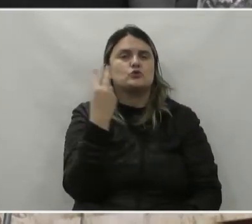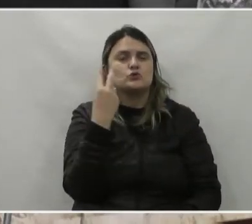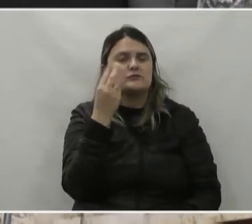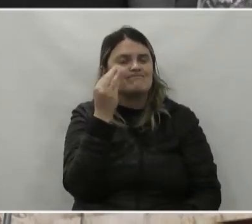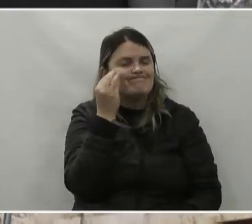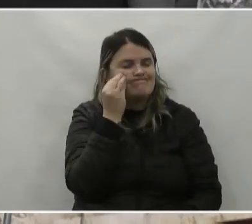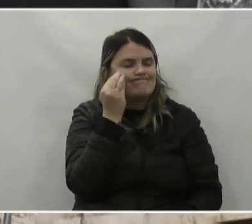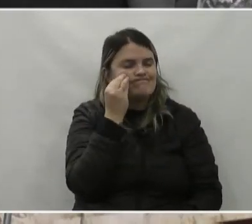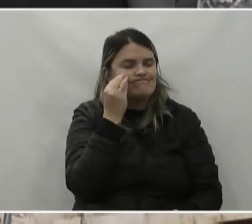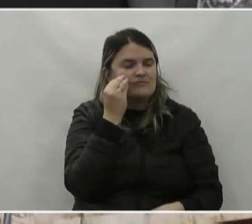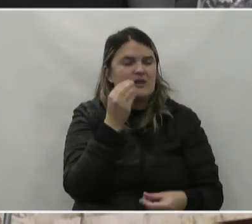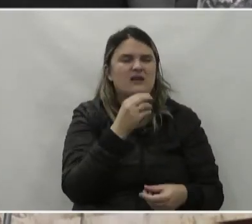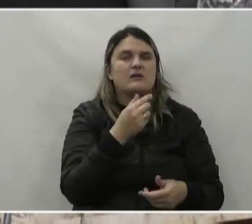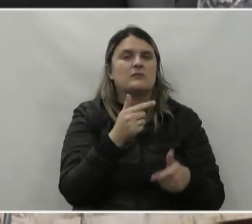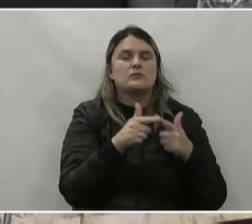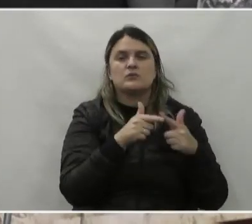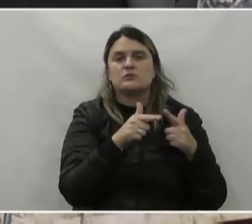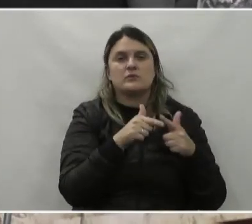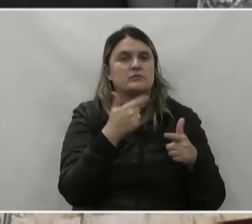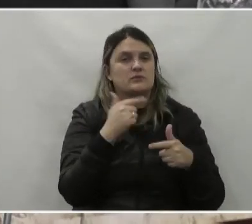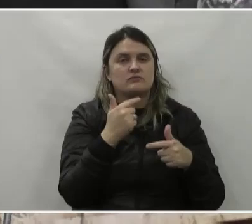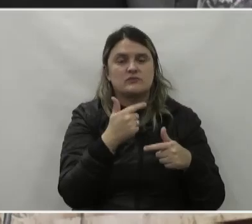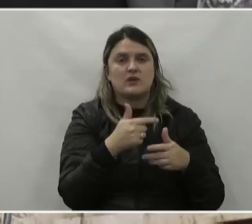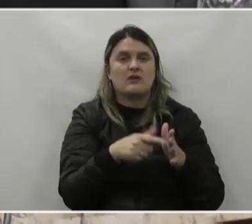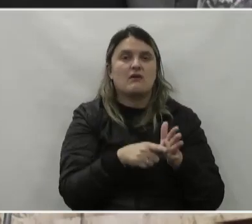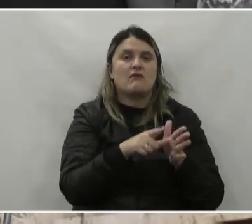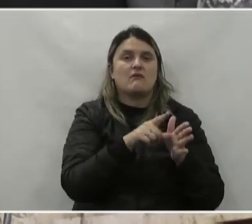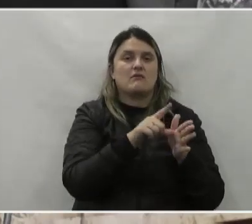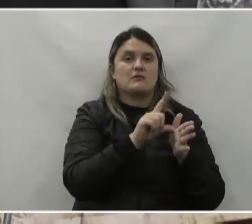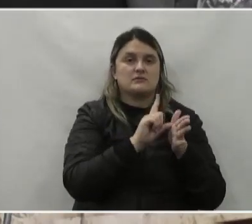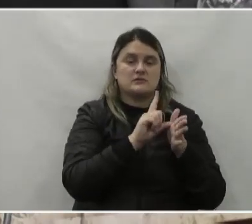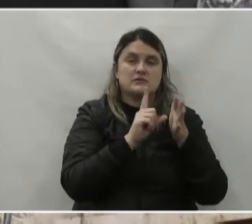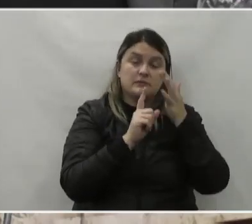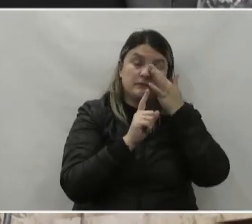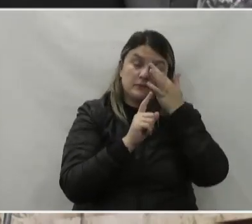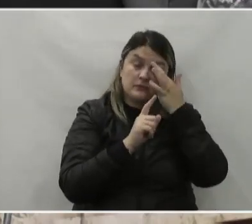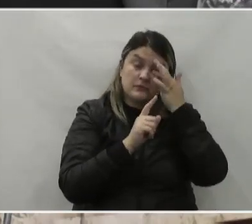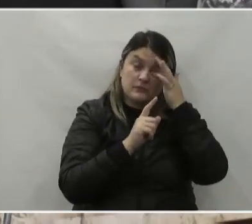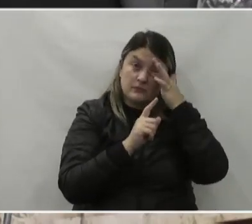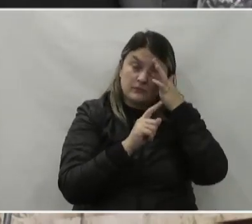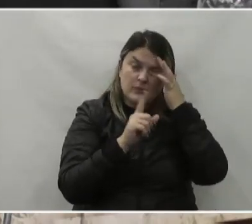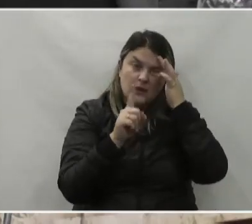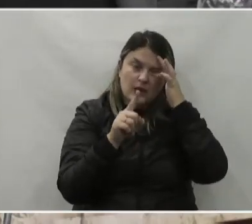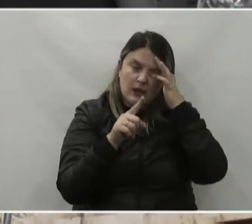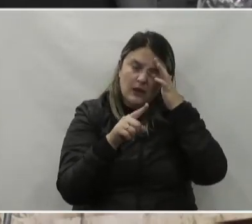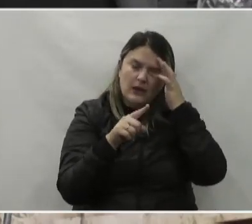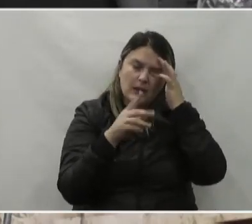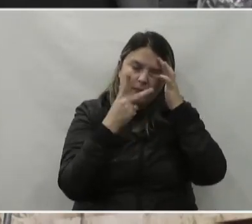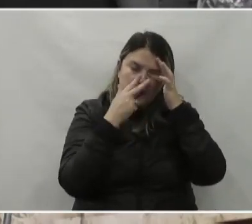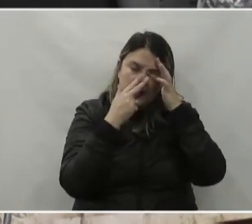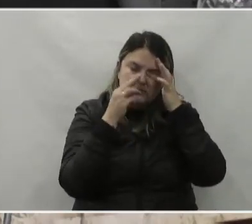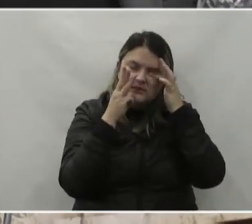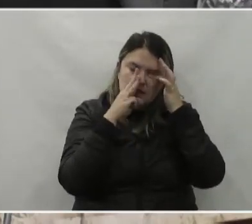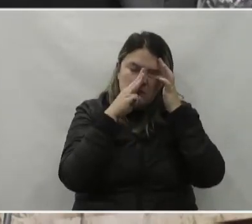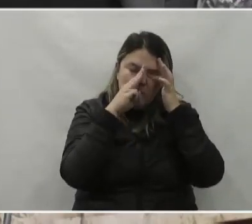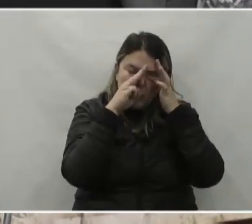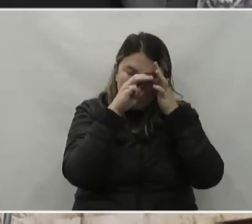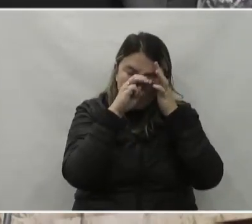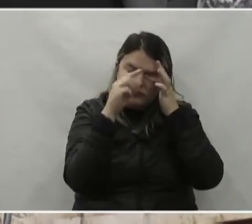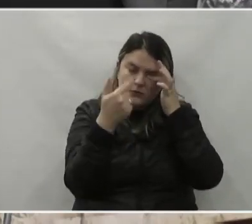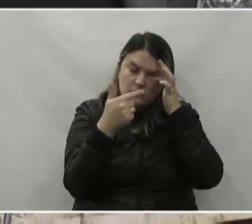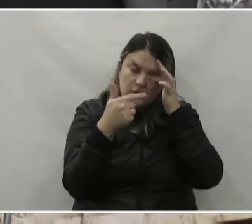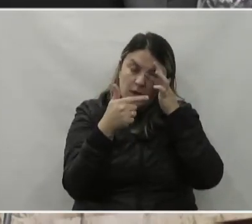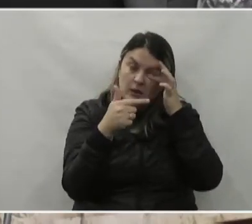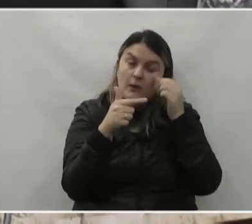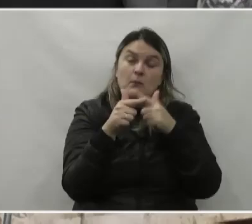se não tivesse problema nenhum no contrato anterior, que não passava de uma birra, que não tinha problema.